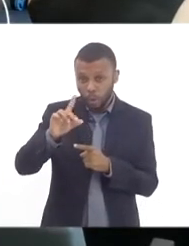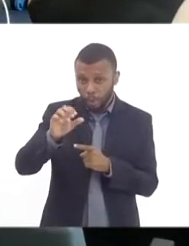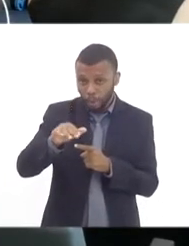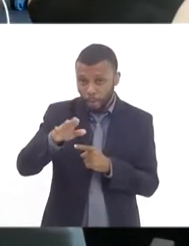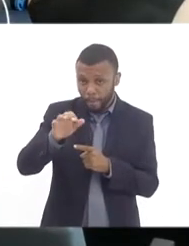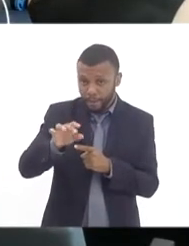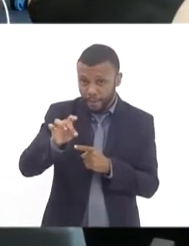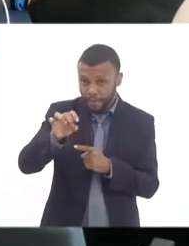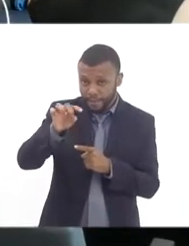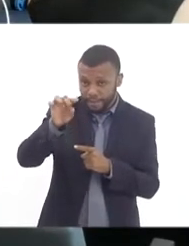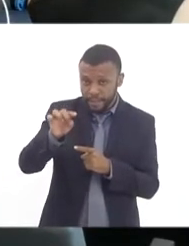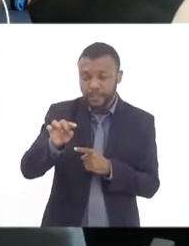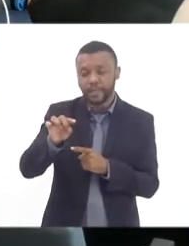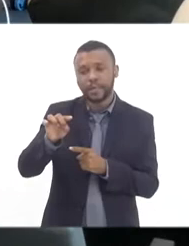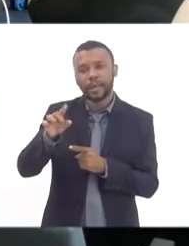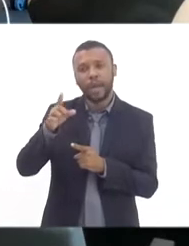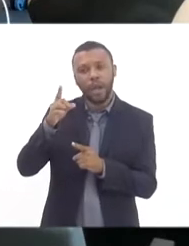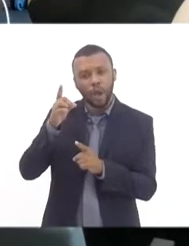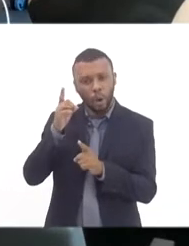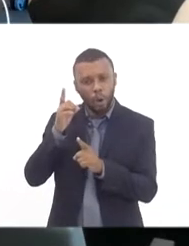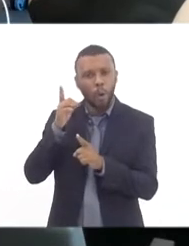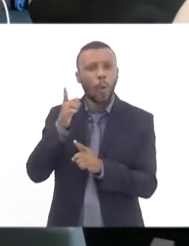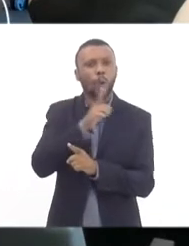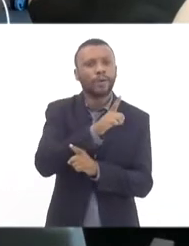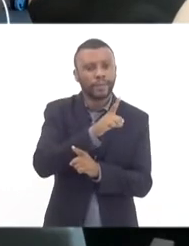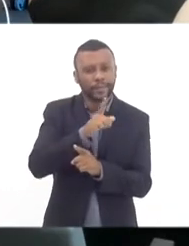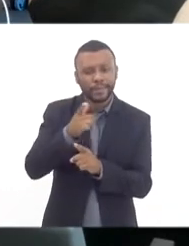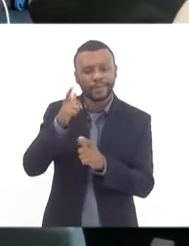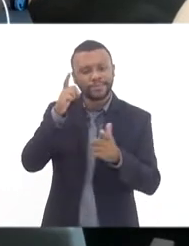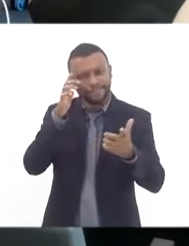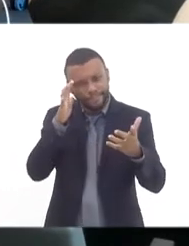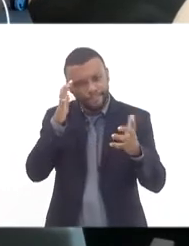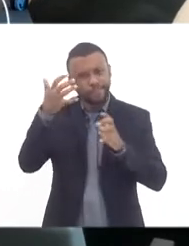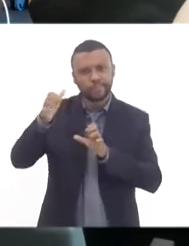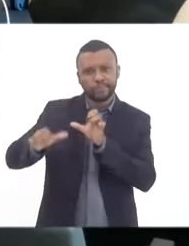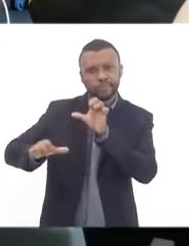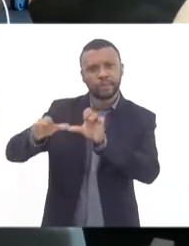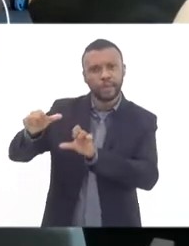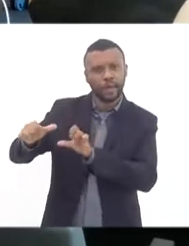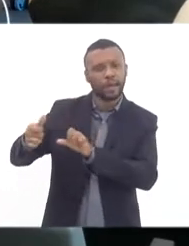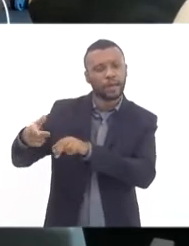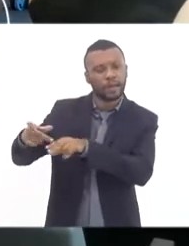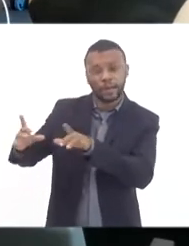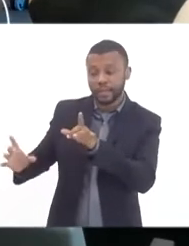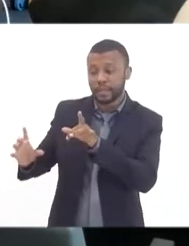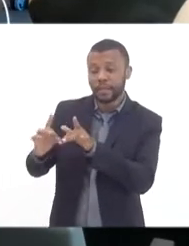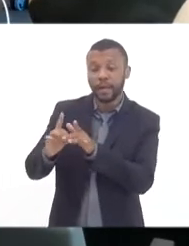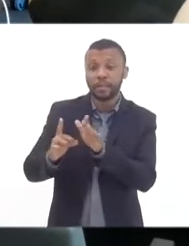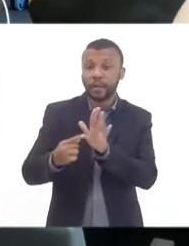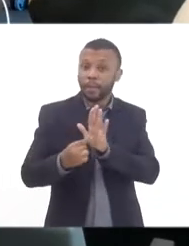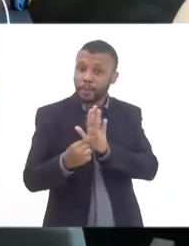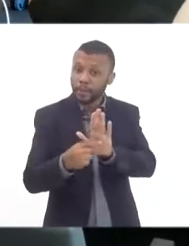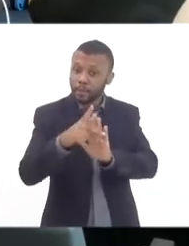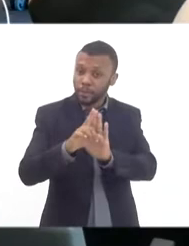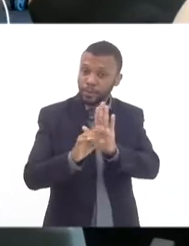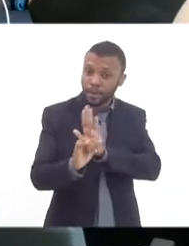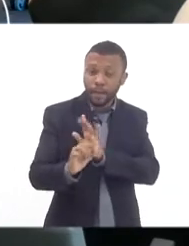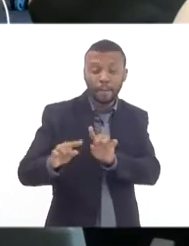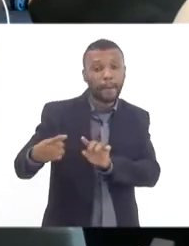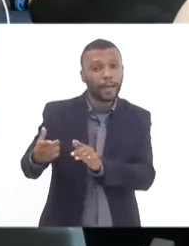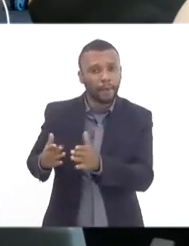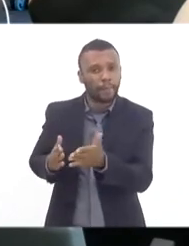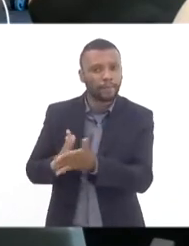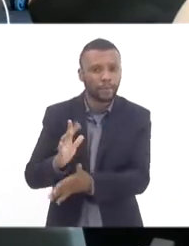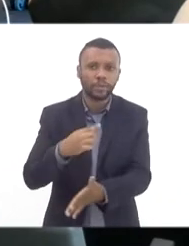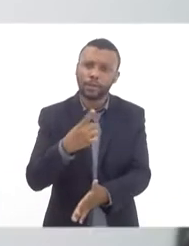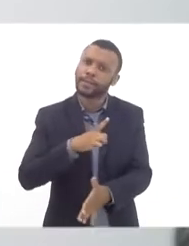chegar a se tornar realidade através da apresentação e aprovação que a gente tem certeza